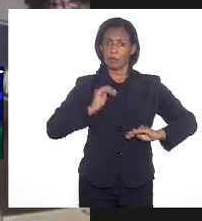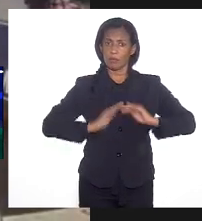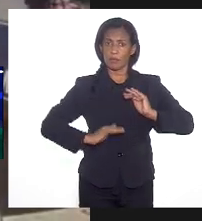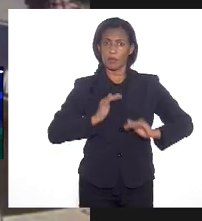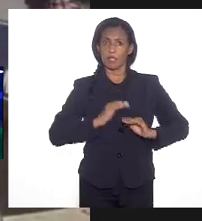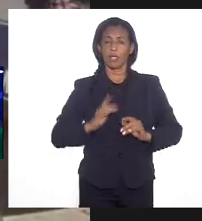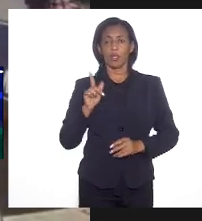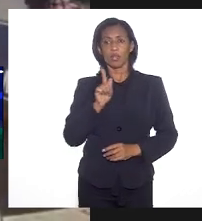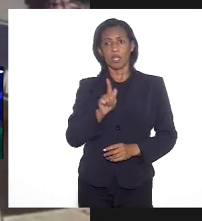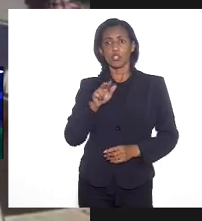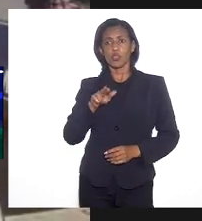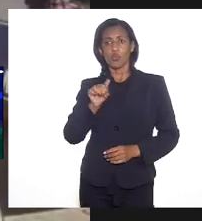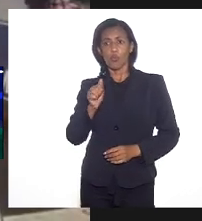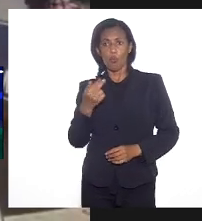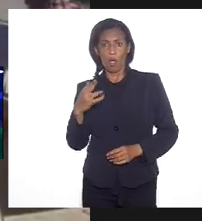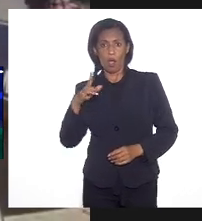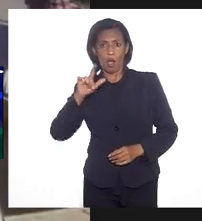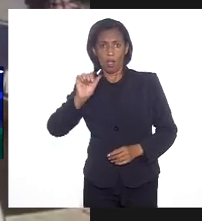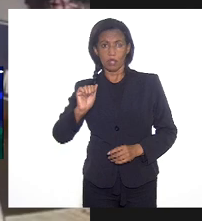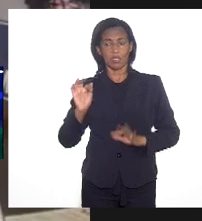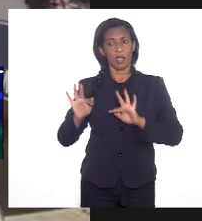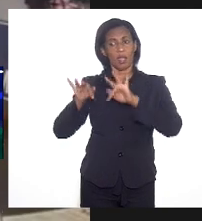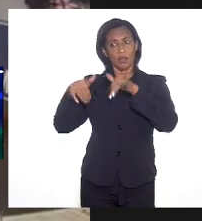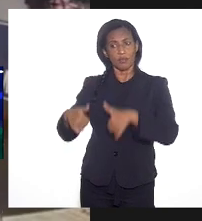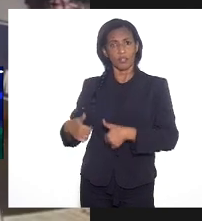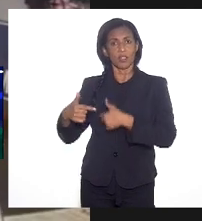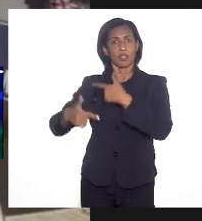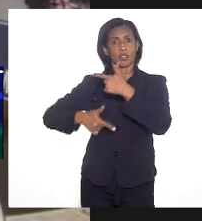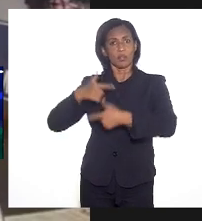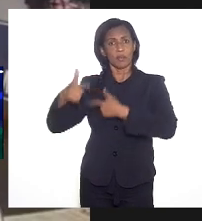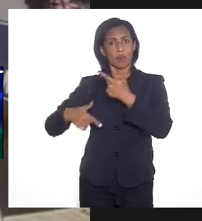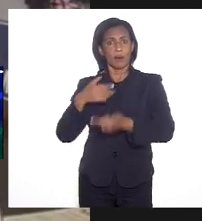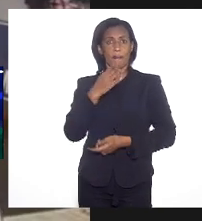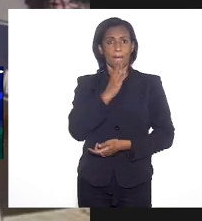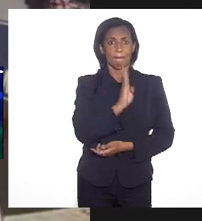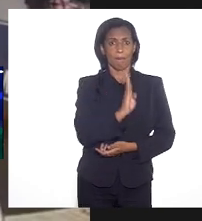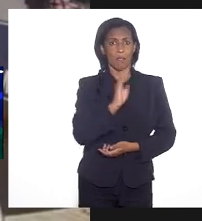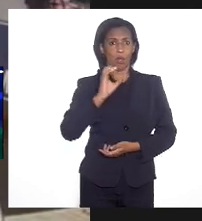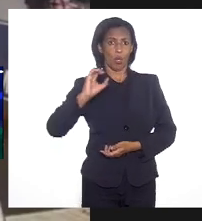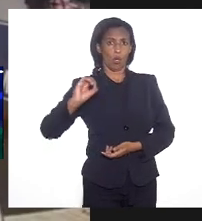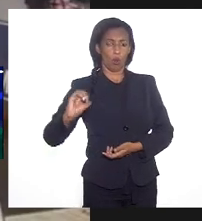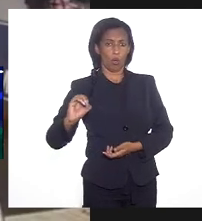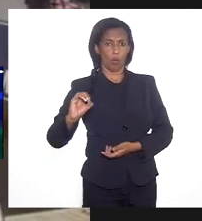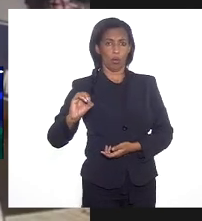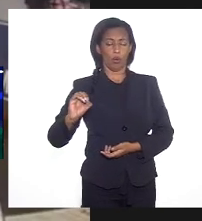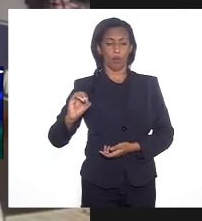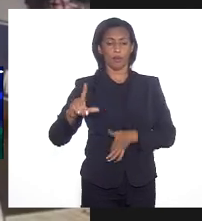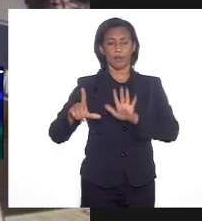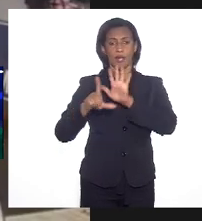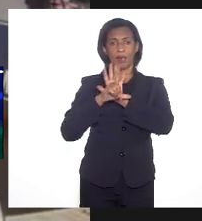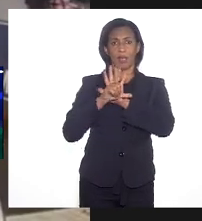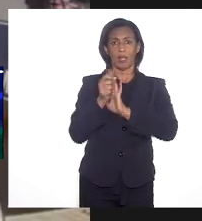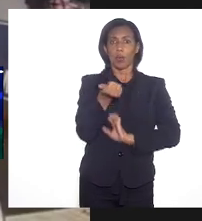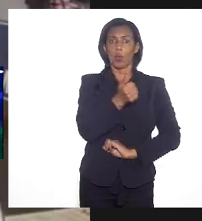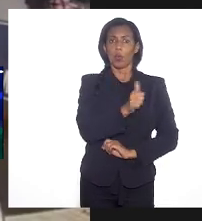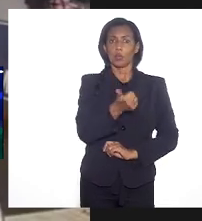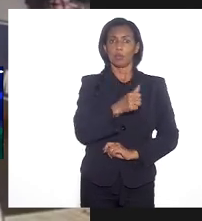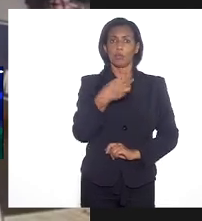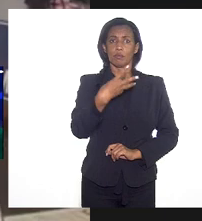guardas municipais para fins de atuares nas ocorrências de medidas relacionadas à Lei 11